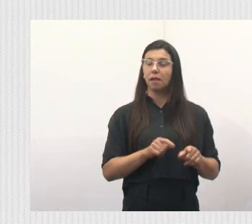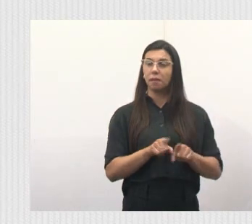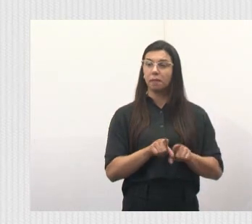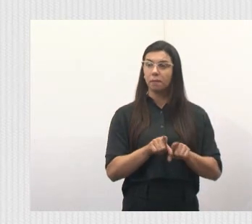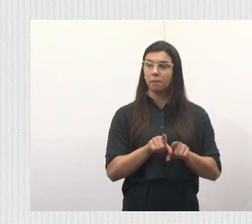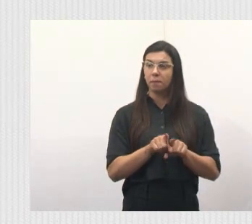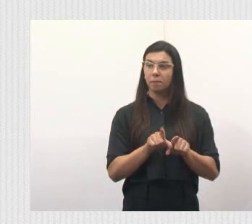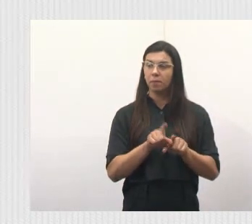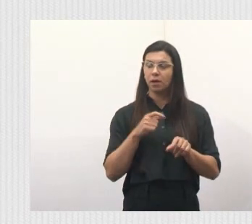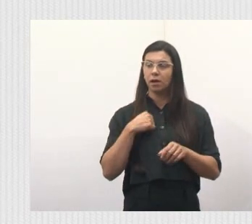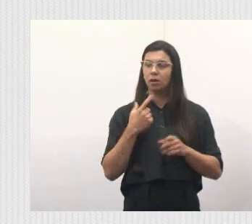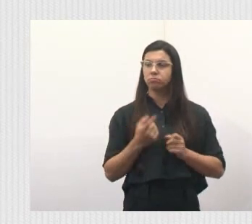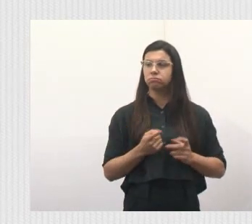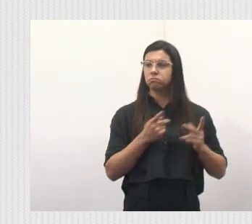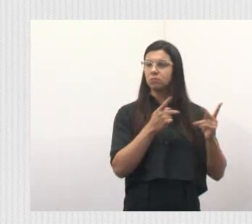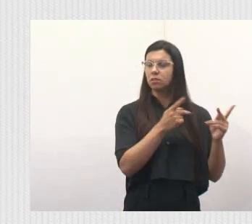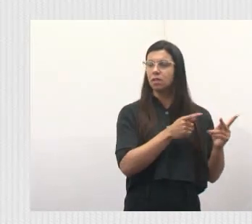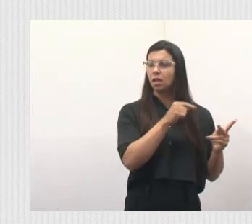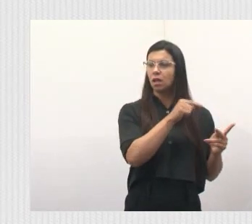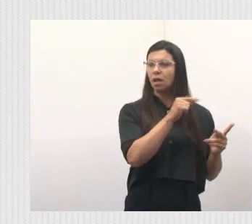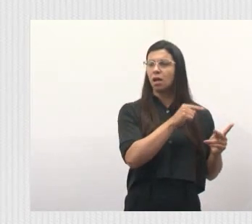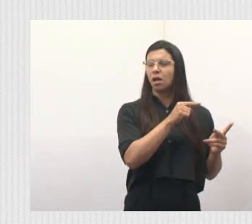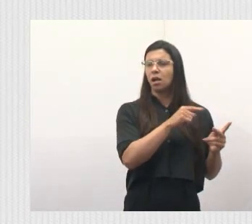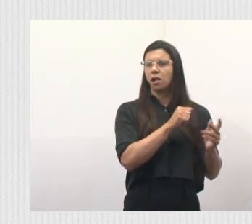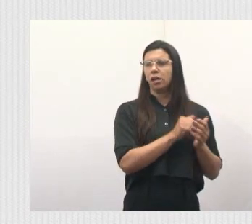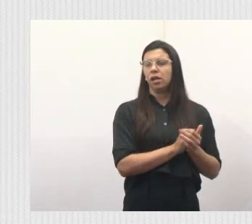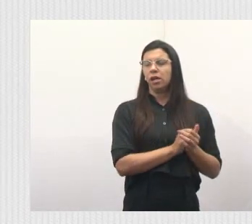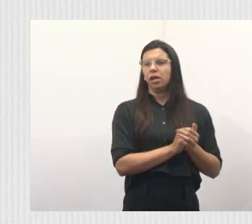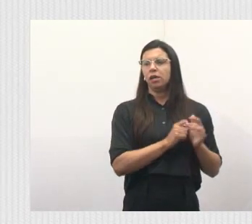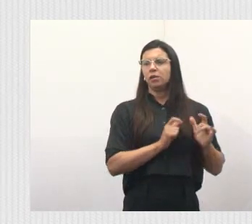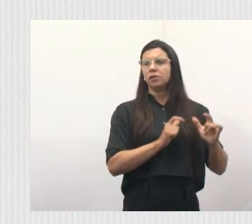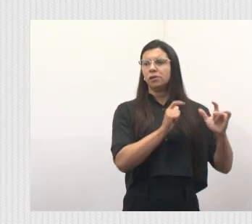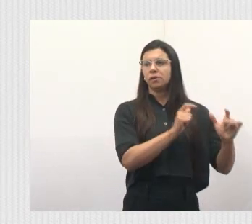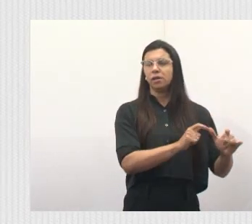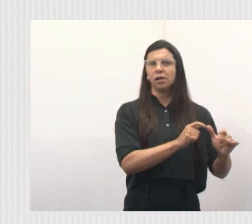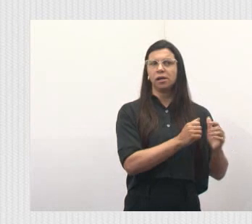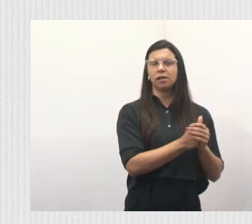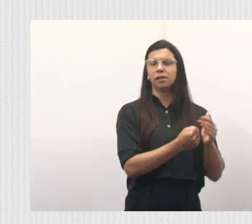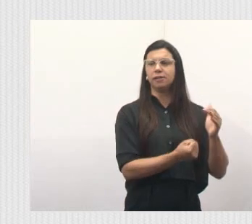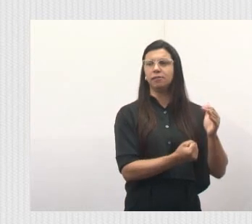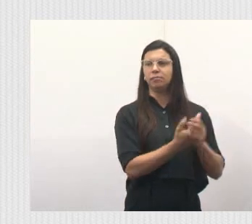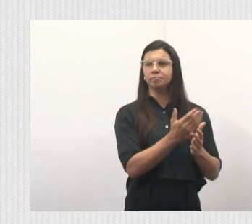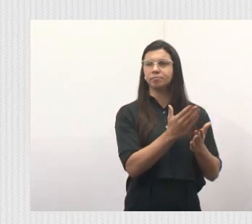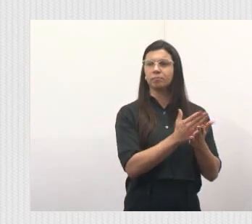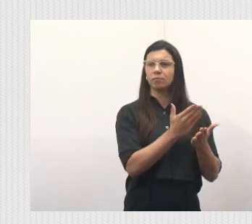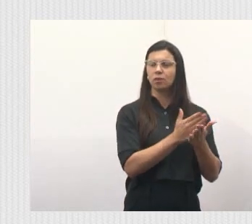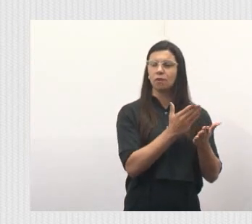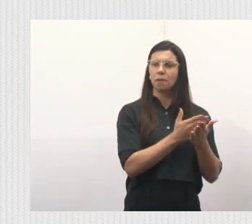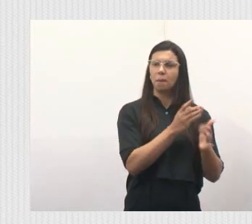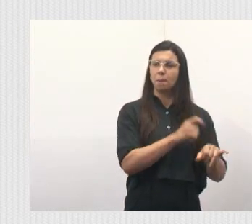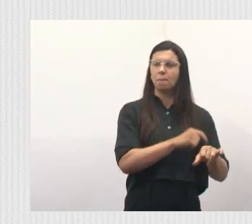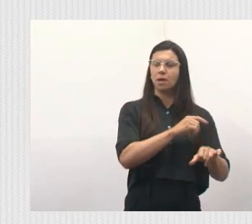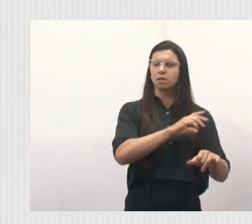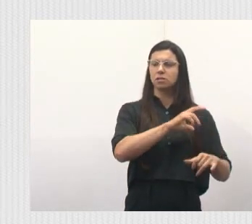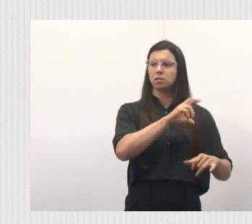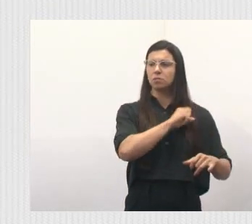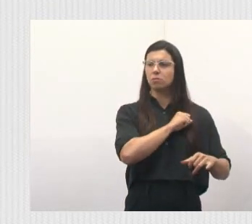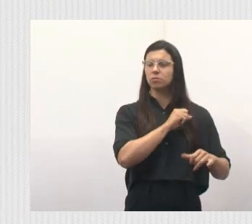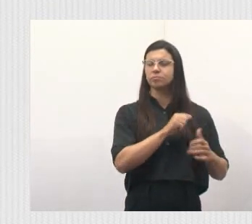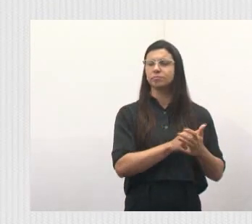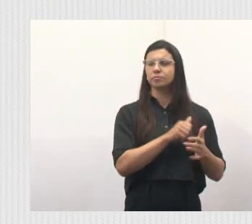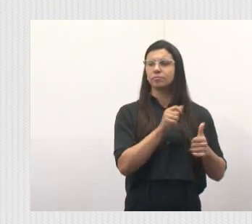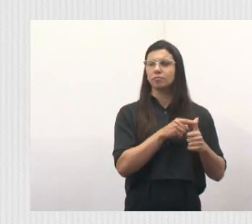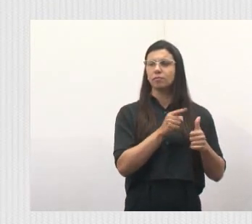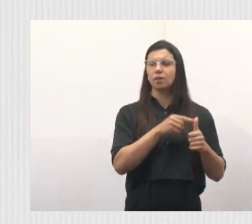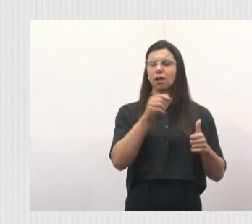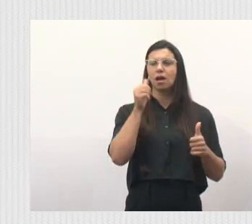Também estive presente, né, no lançamento do livro Momento de Amor, da escritora Maria